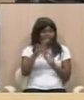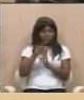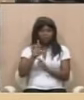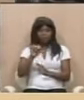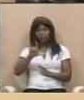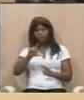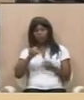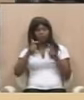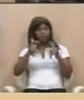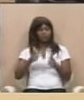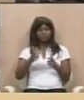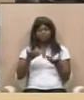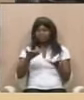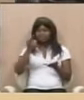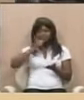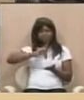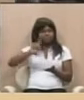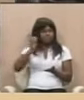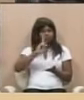mas de uma forma ordeira.